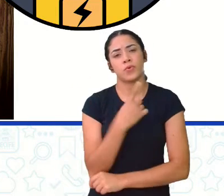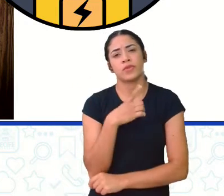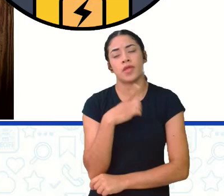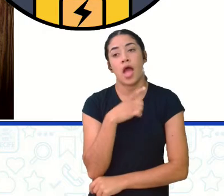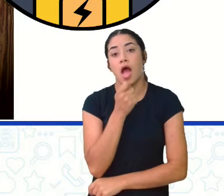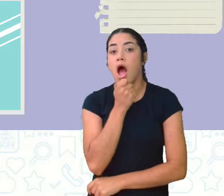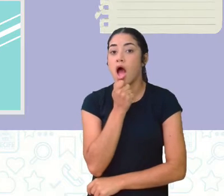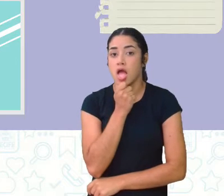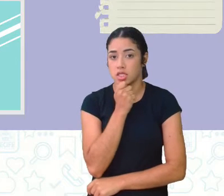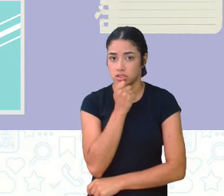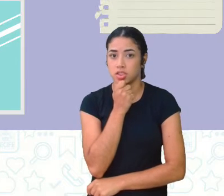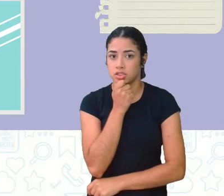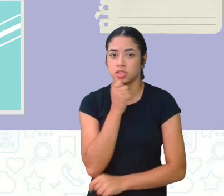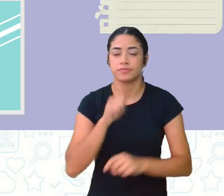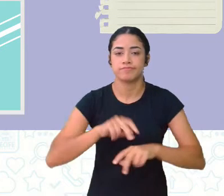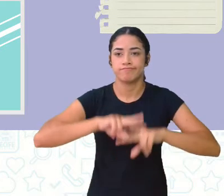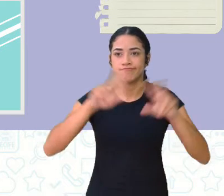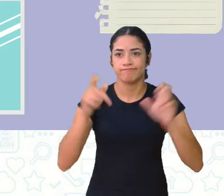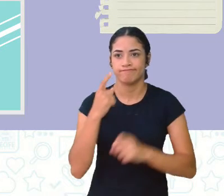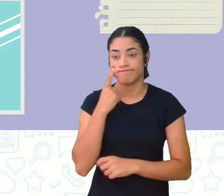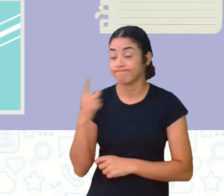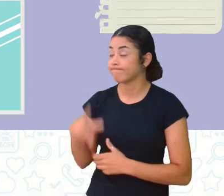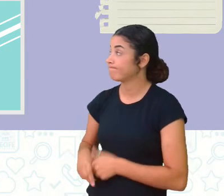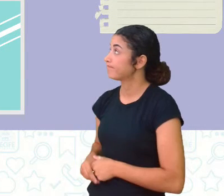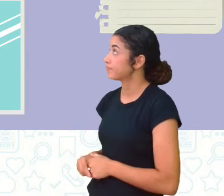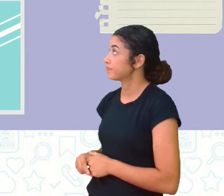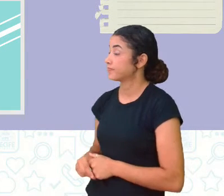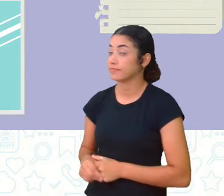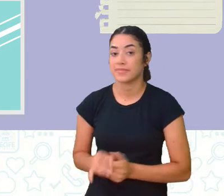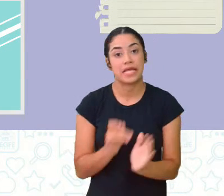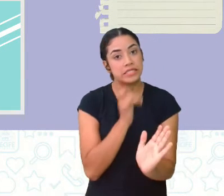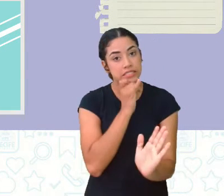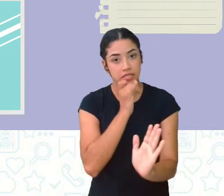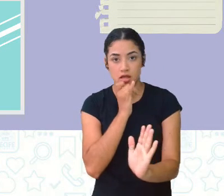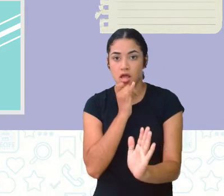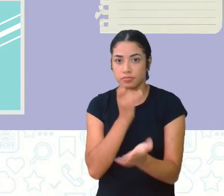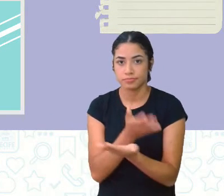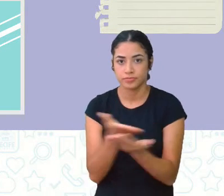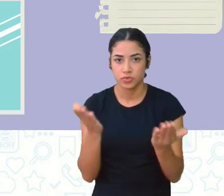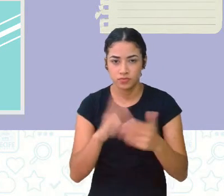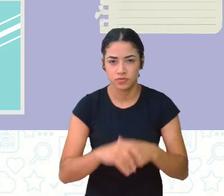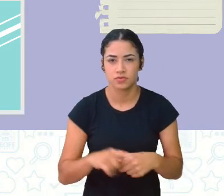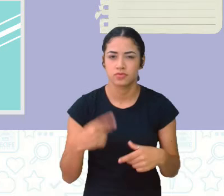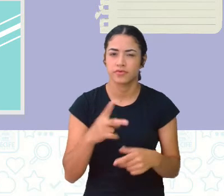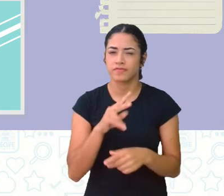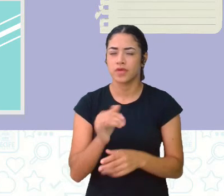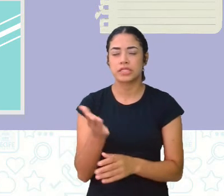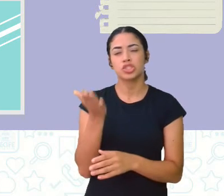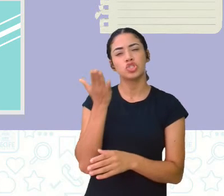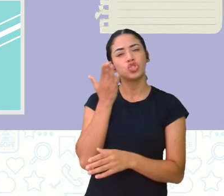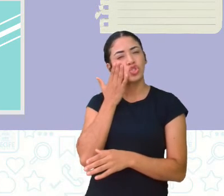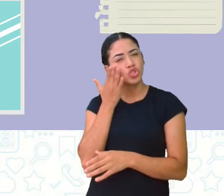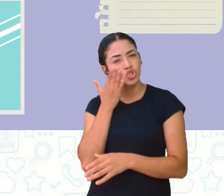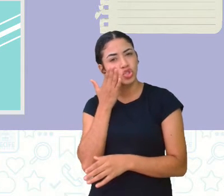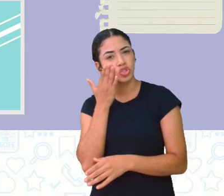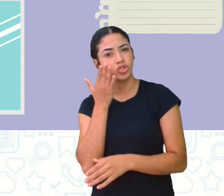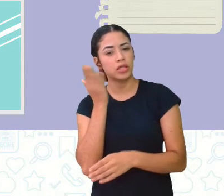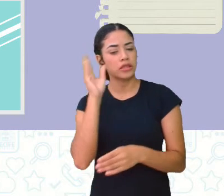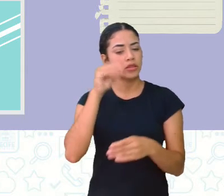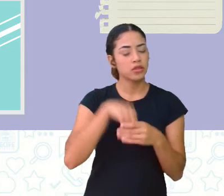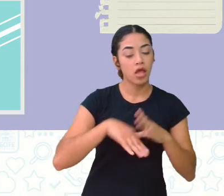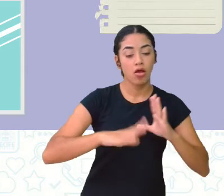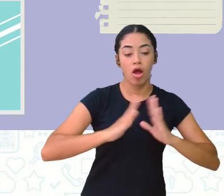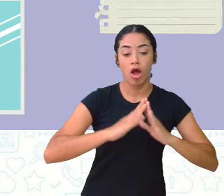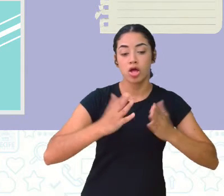ainda a respeito de isolante elétrico? Vamos ver agora os exemplos. São os exemplos que a gente vai começar a identificar o que tem na nossa